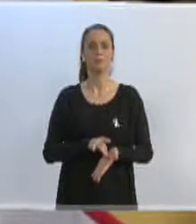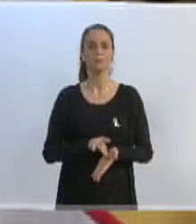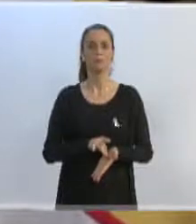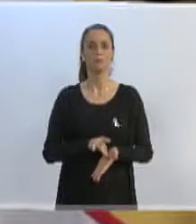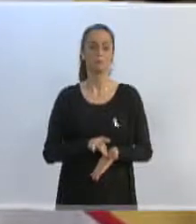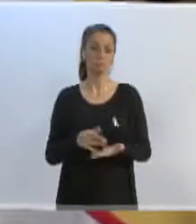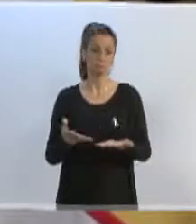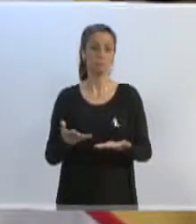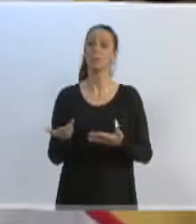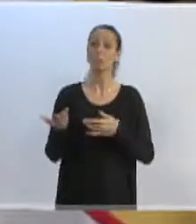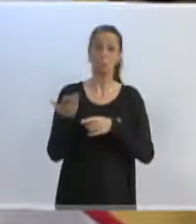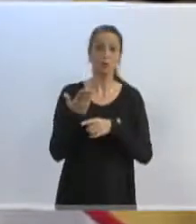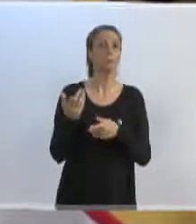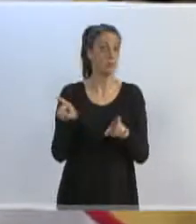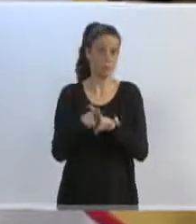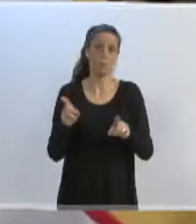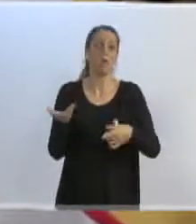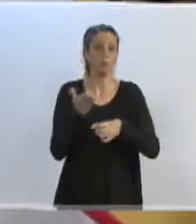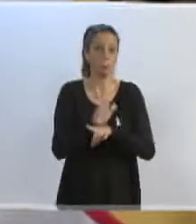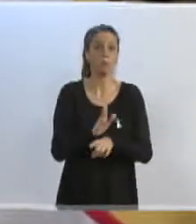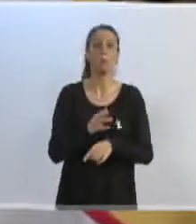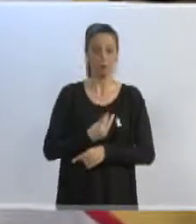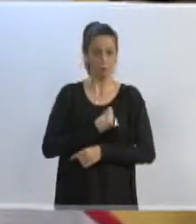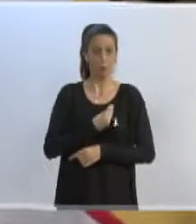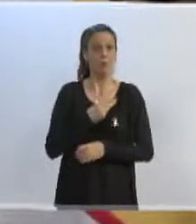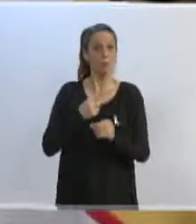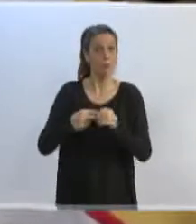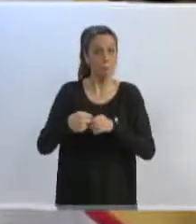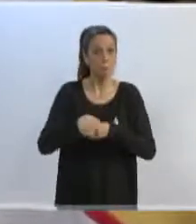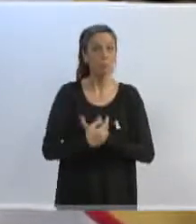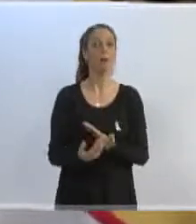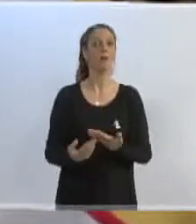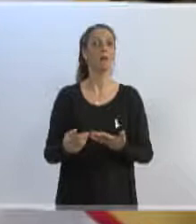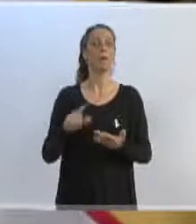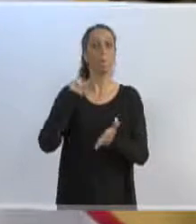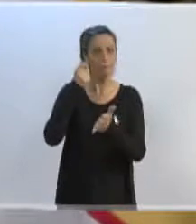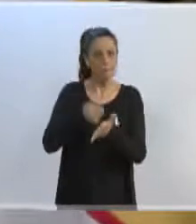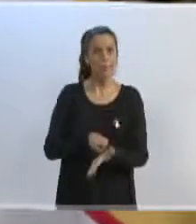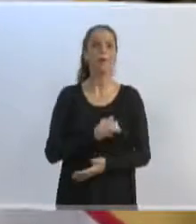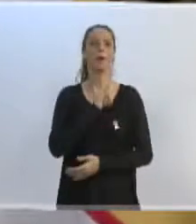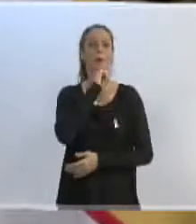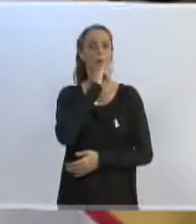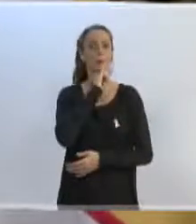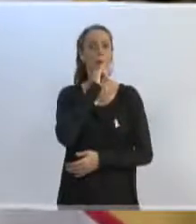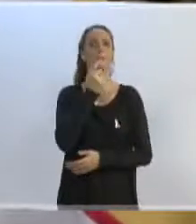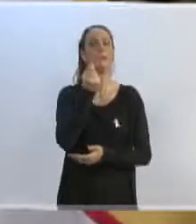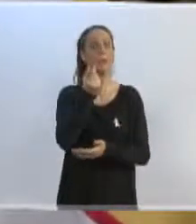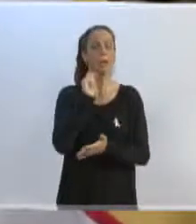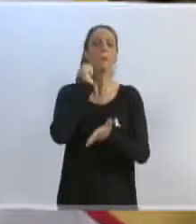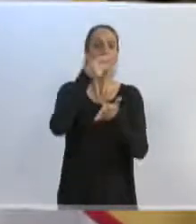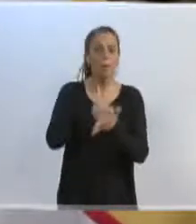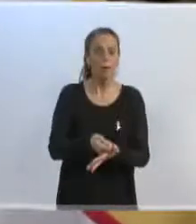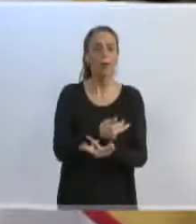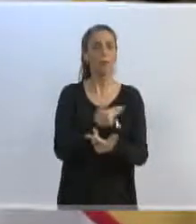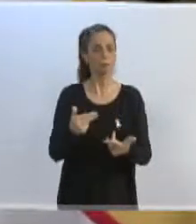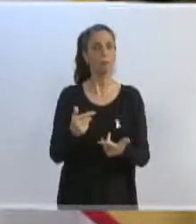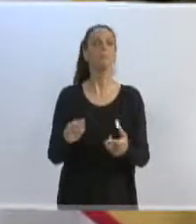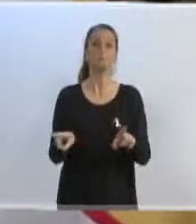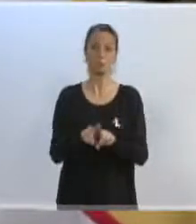aí contribuindo, são munícipes, pagamos impostos, contribuímos e já ajudamos a construir